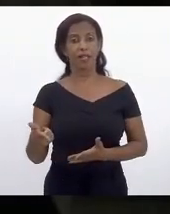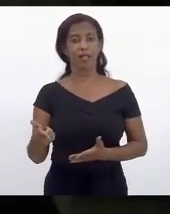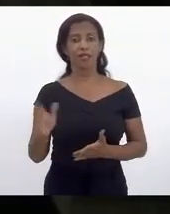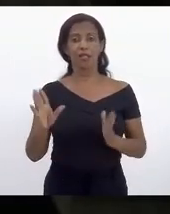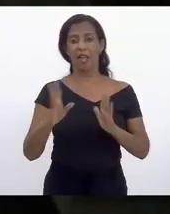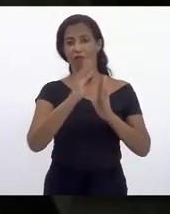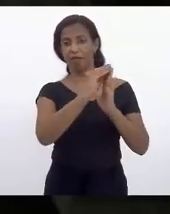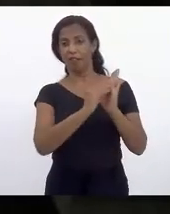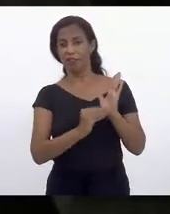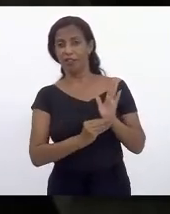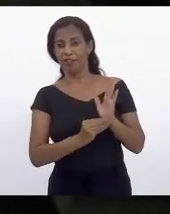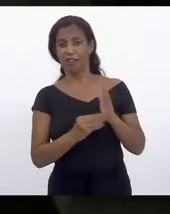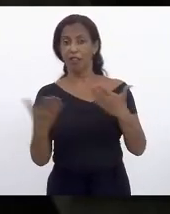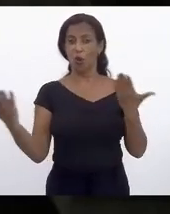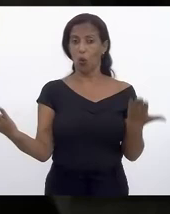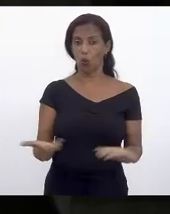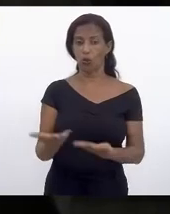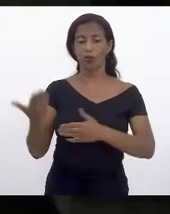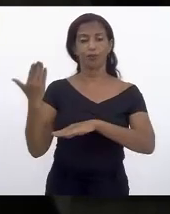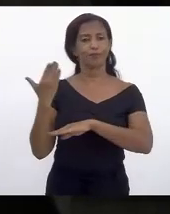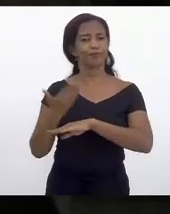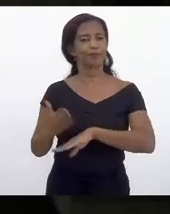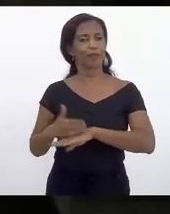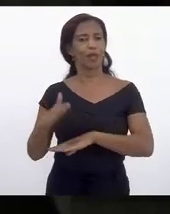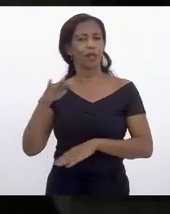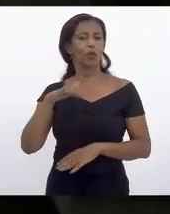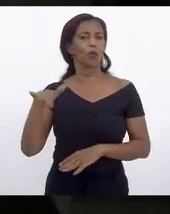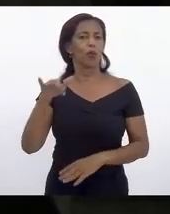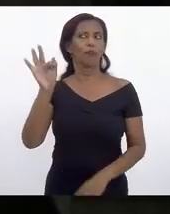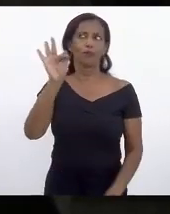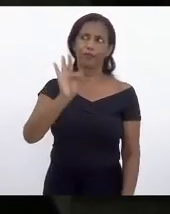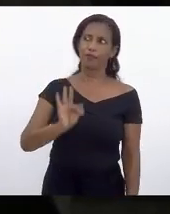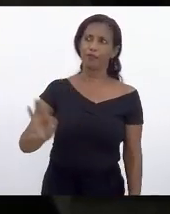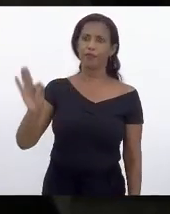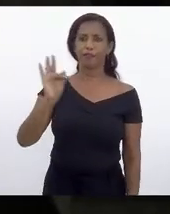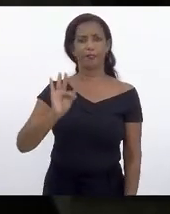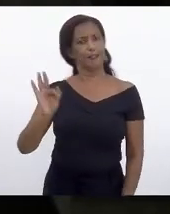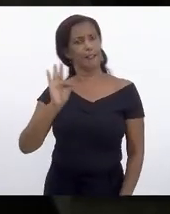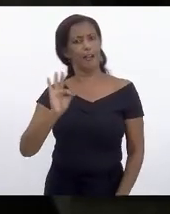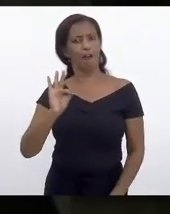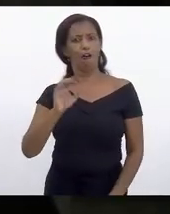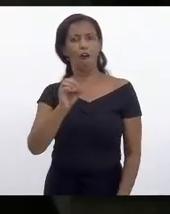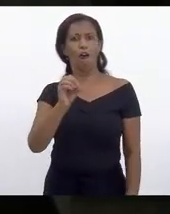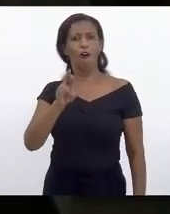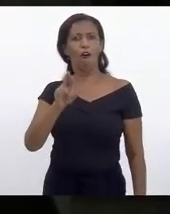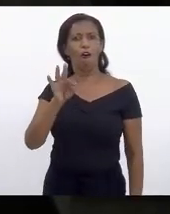agenda neoliberal, hoje praticada no âmbito federal de maneira ortodoxa, né,